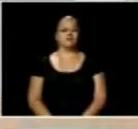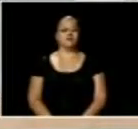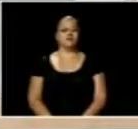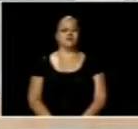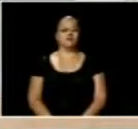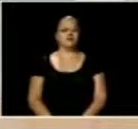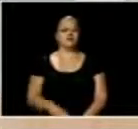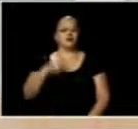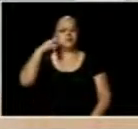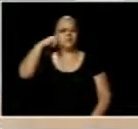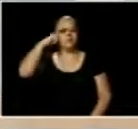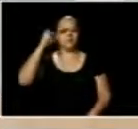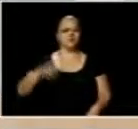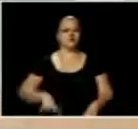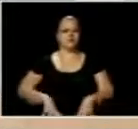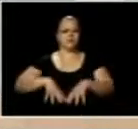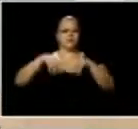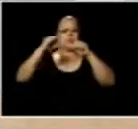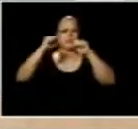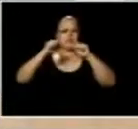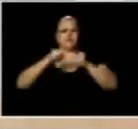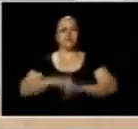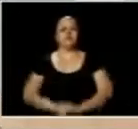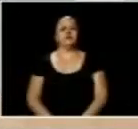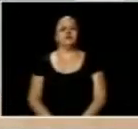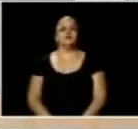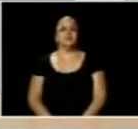Há um desprezo